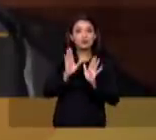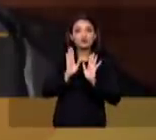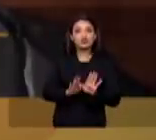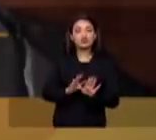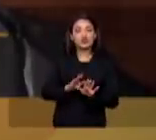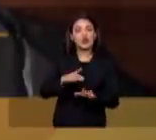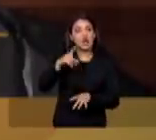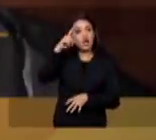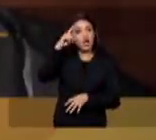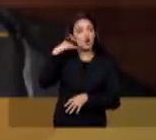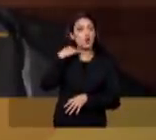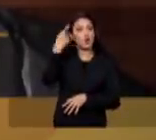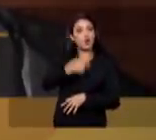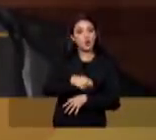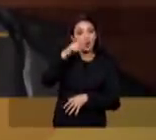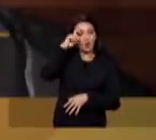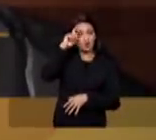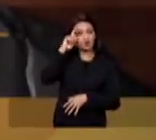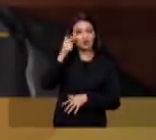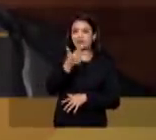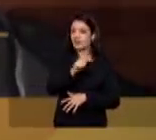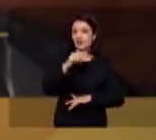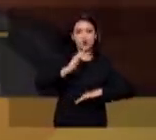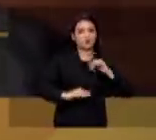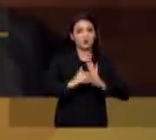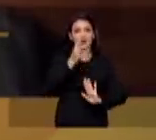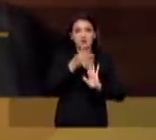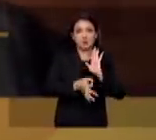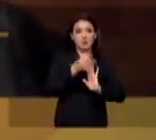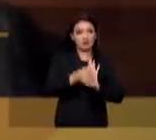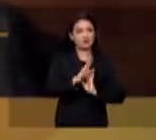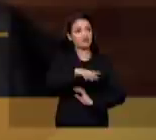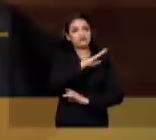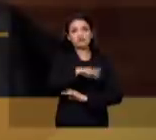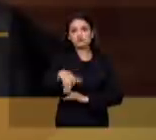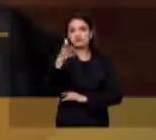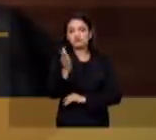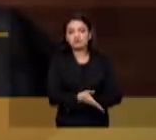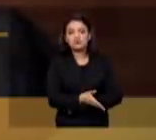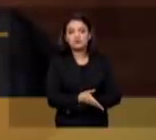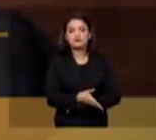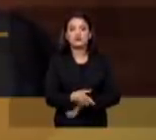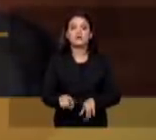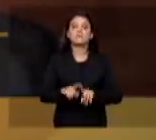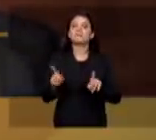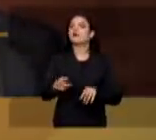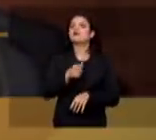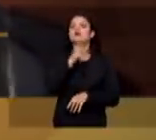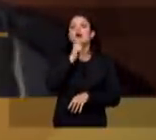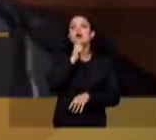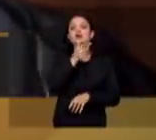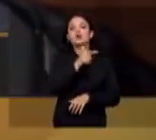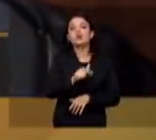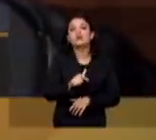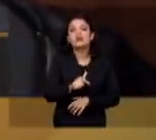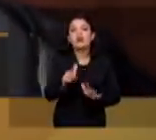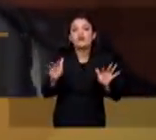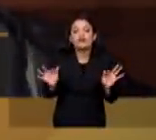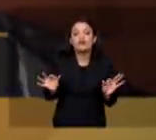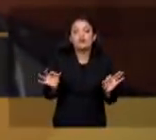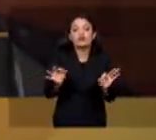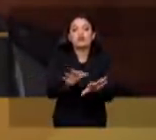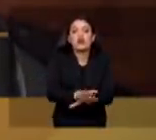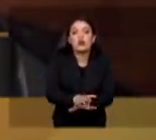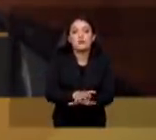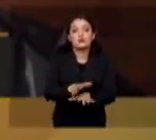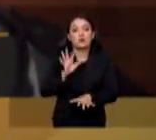de jurisdição na 13ª Vara Federal de Curitiba ainda não havia sido definitivamente julgada,